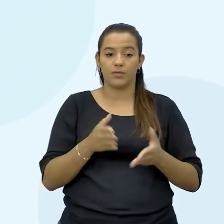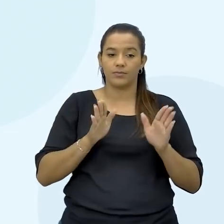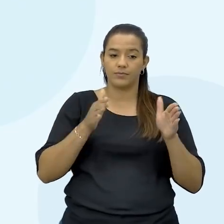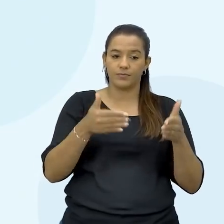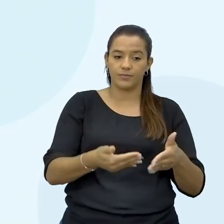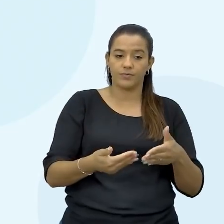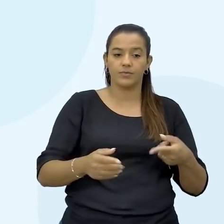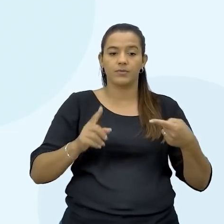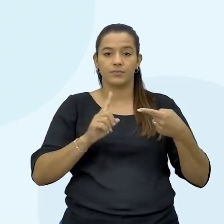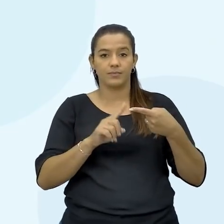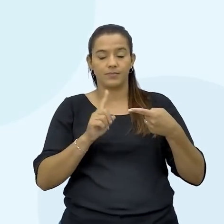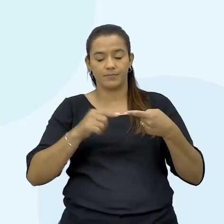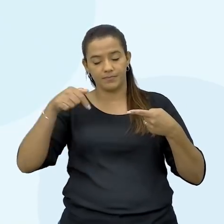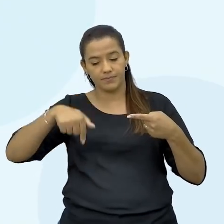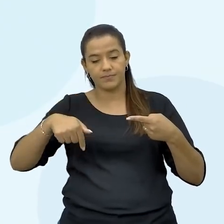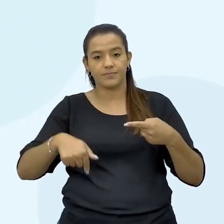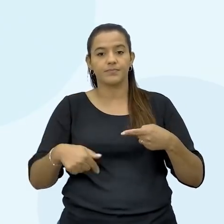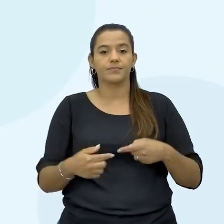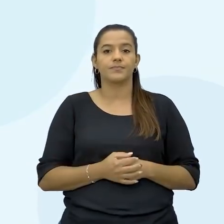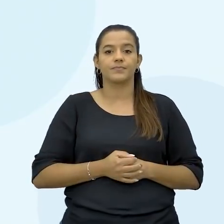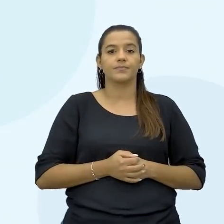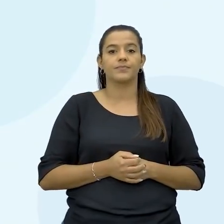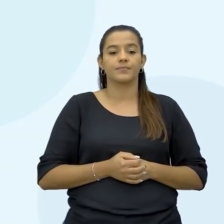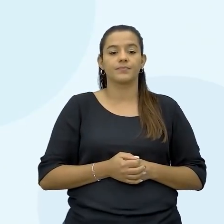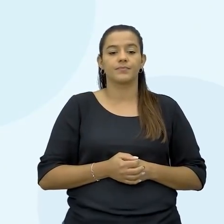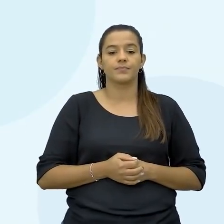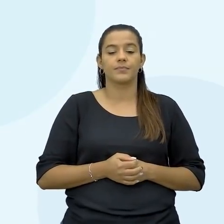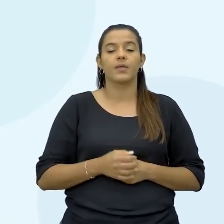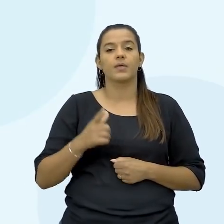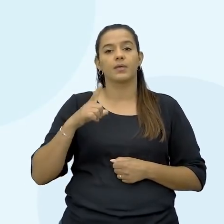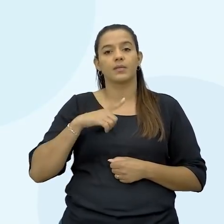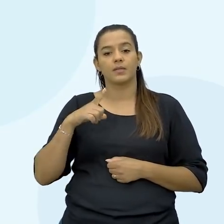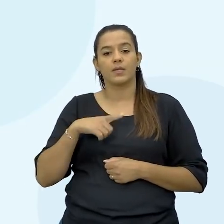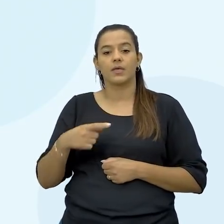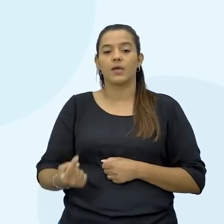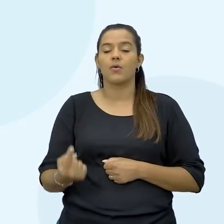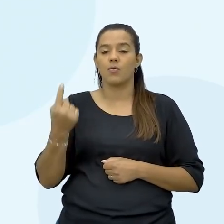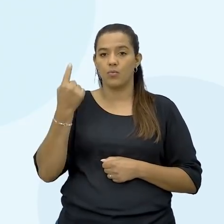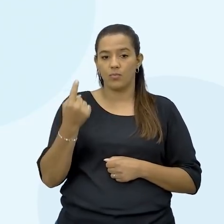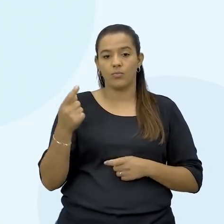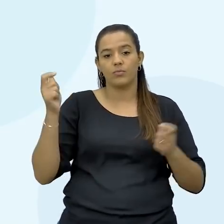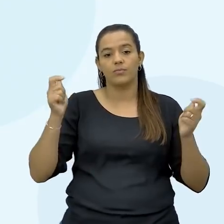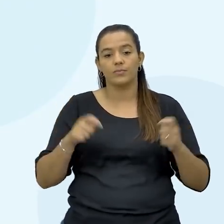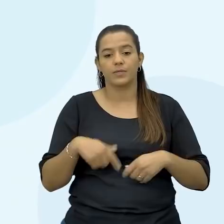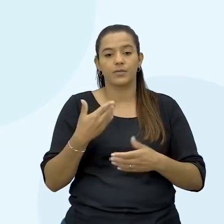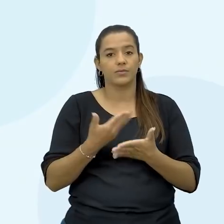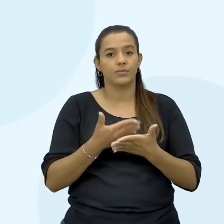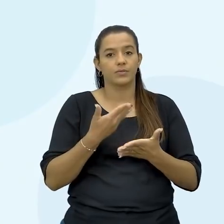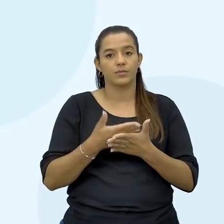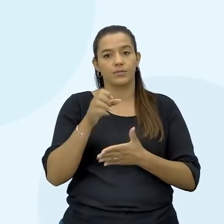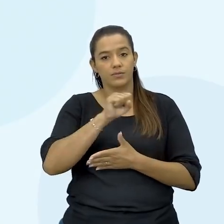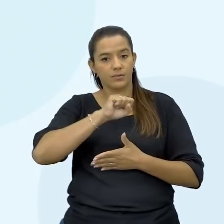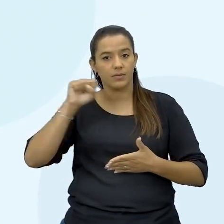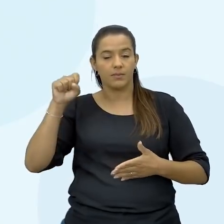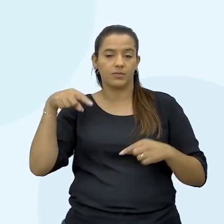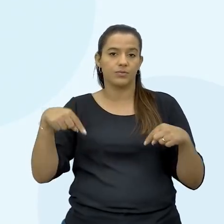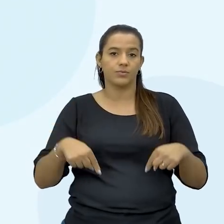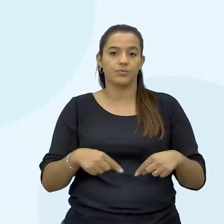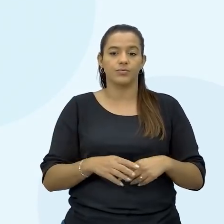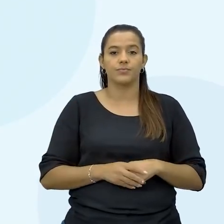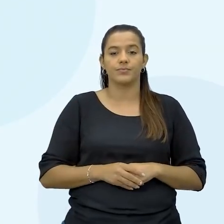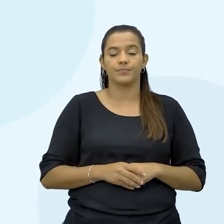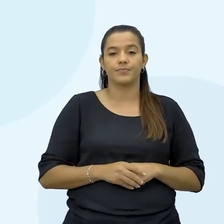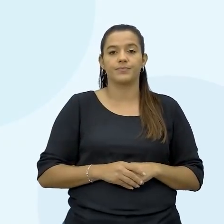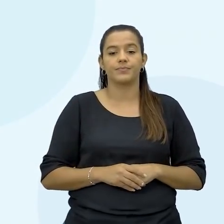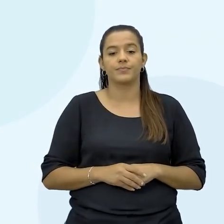nas ATPCs deste momento na unidade curricular 1, que é a unidade vigente nesse semestre. Bom, para falar